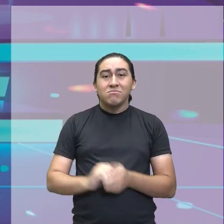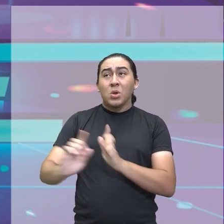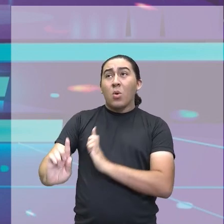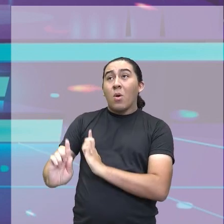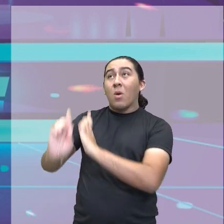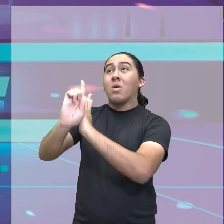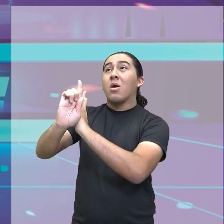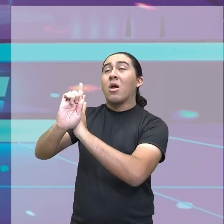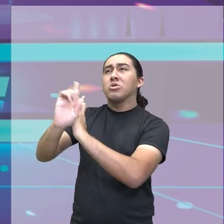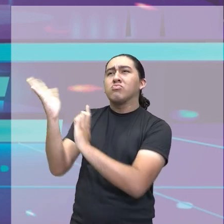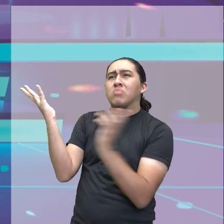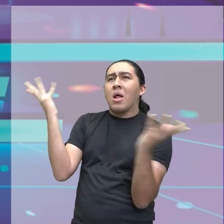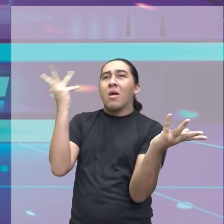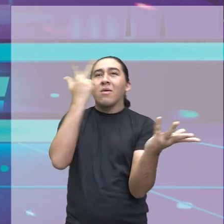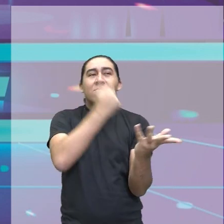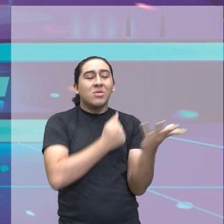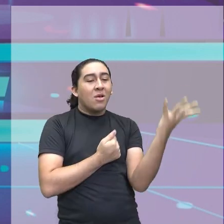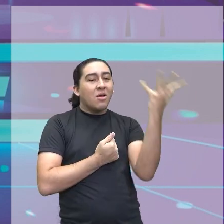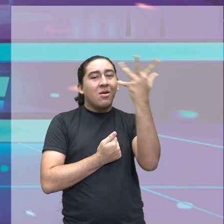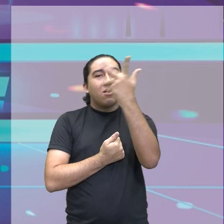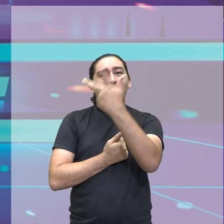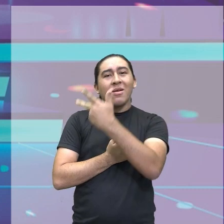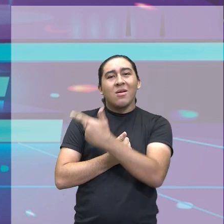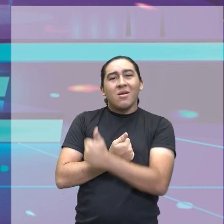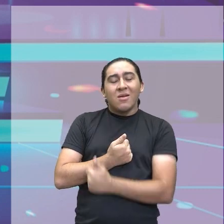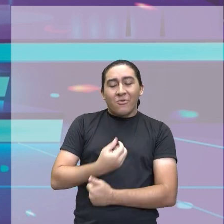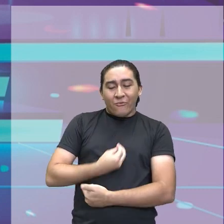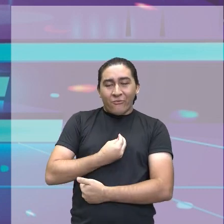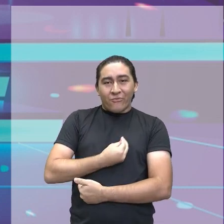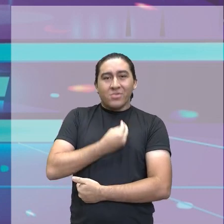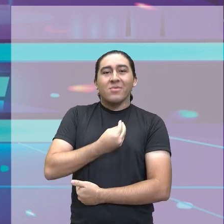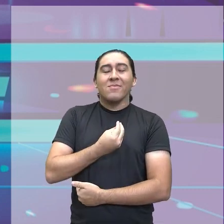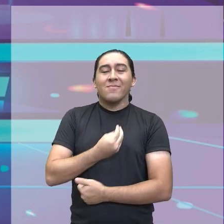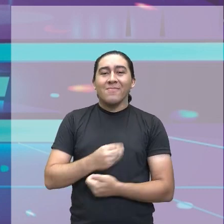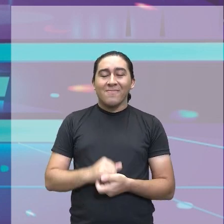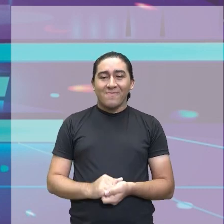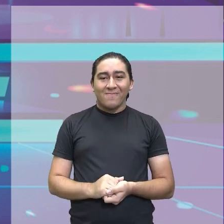descobrimos o encanto que nos faz renascer.